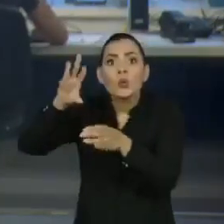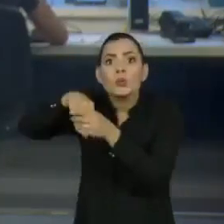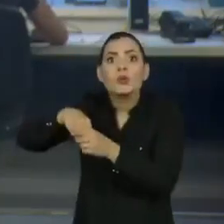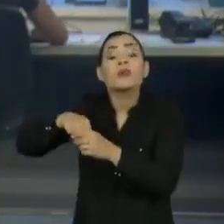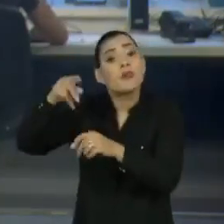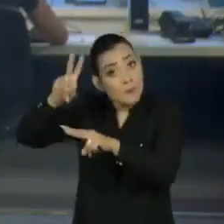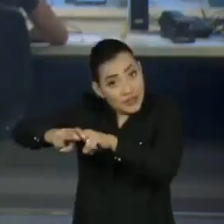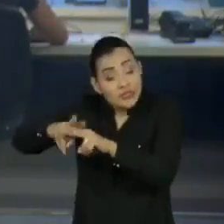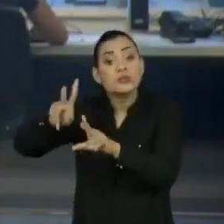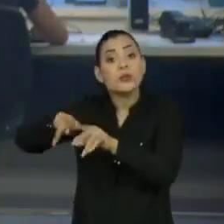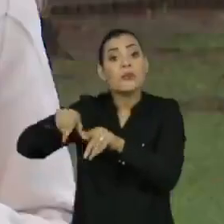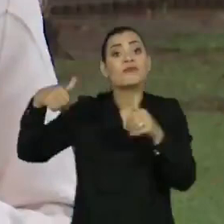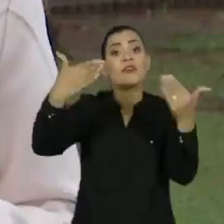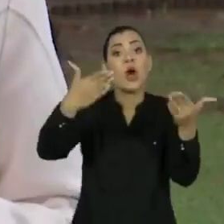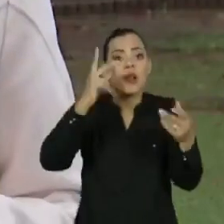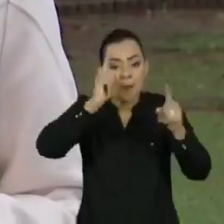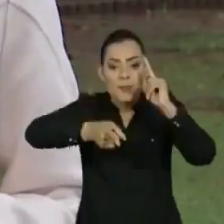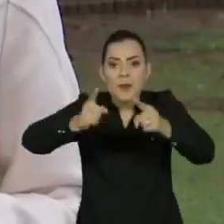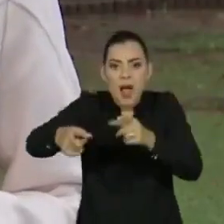dentro e fora dos presídios.